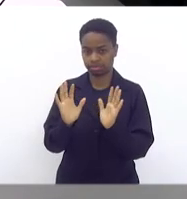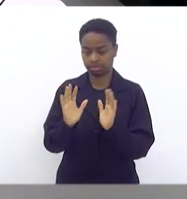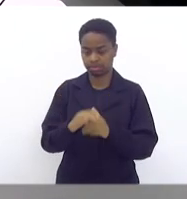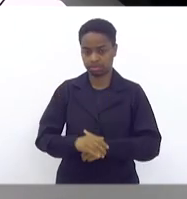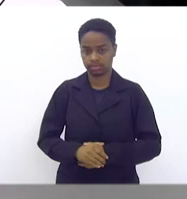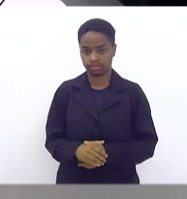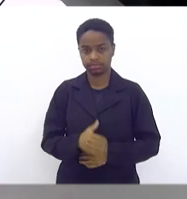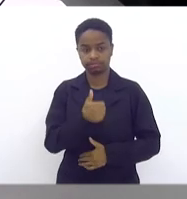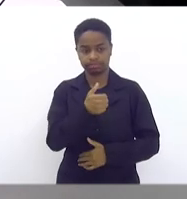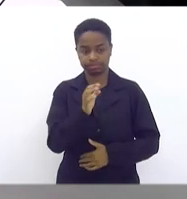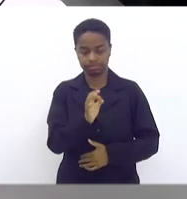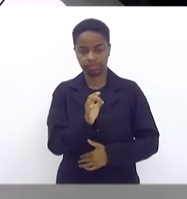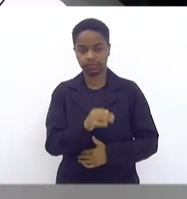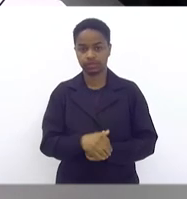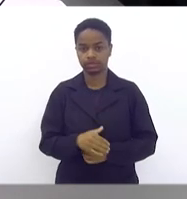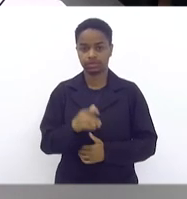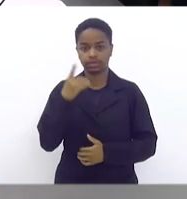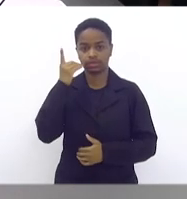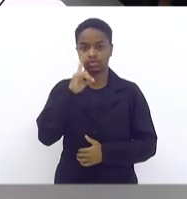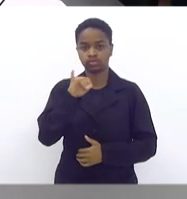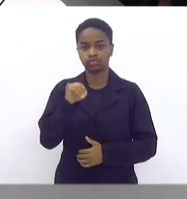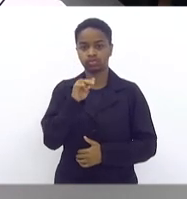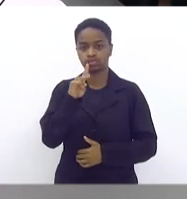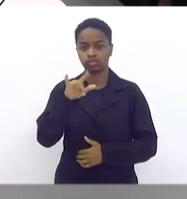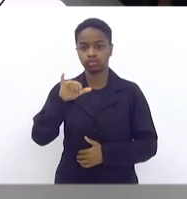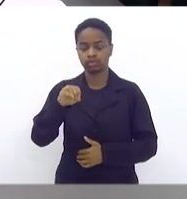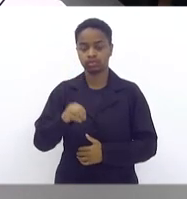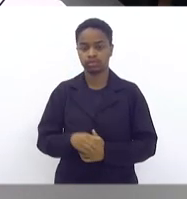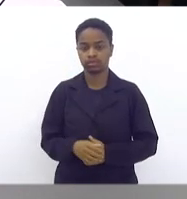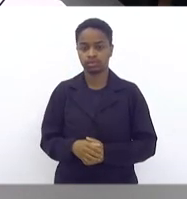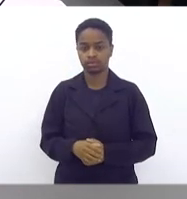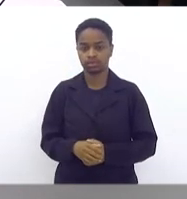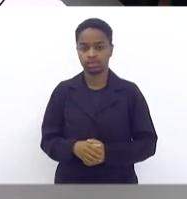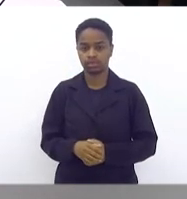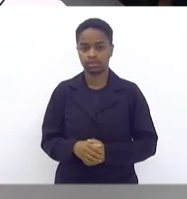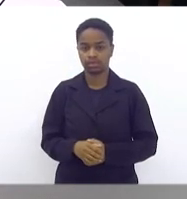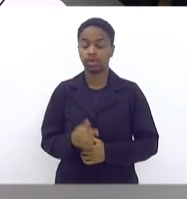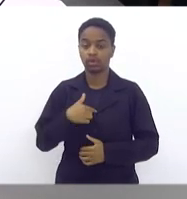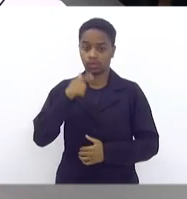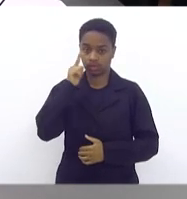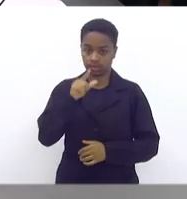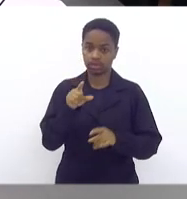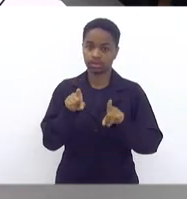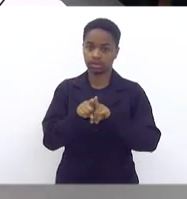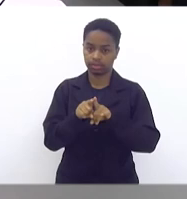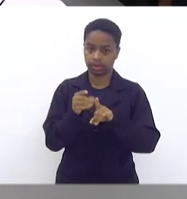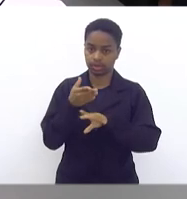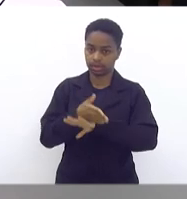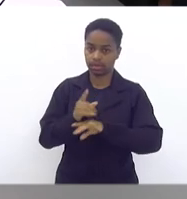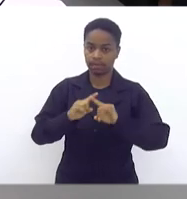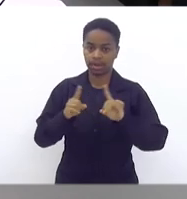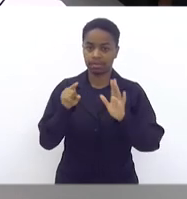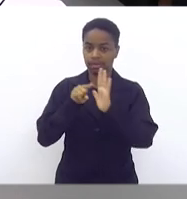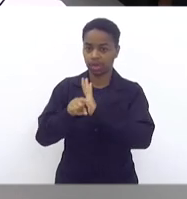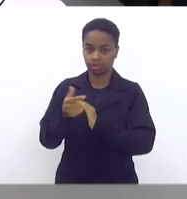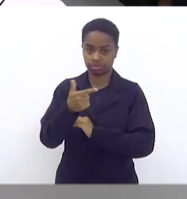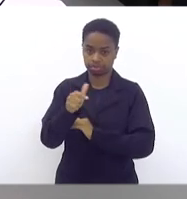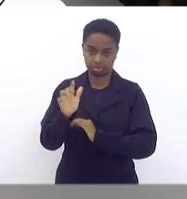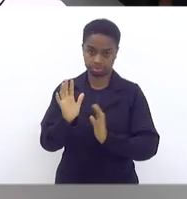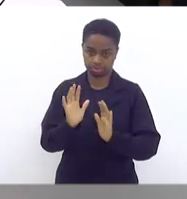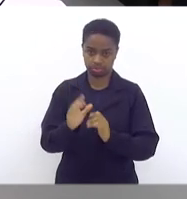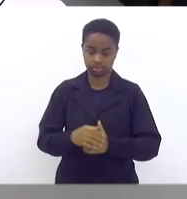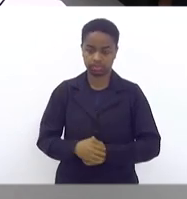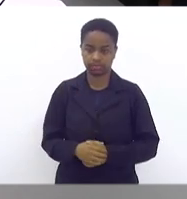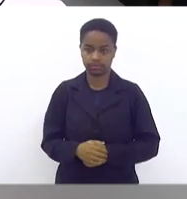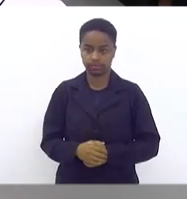perfeito Deputado Júlio Rocha conseguir estabelecer também que no momento também não tenho perguntas não